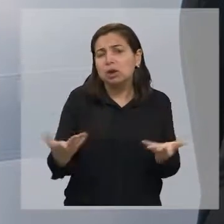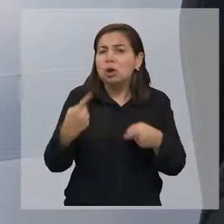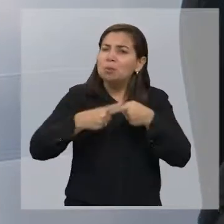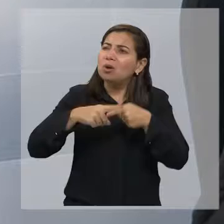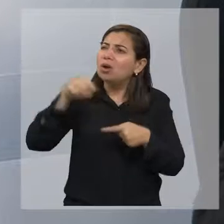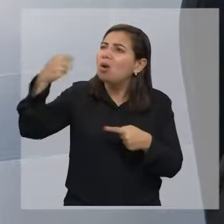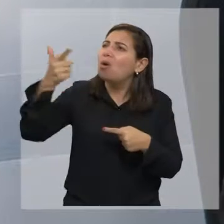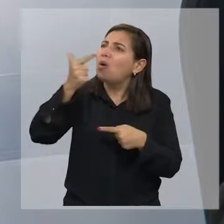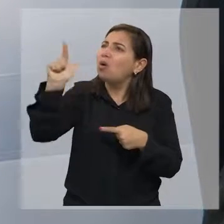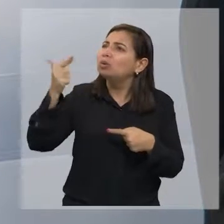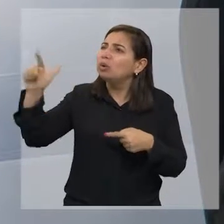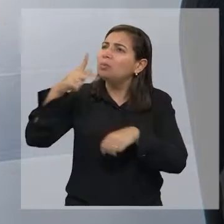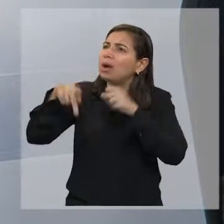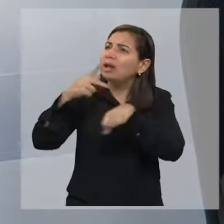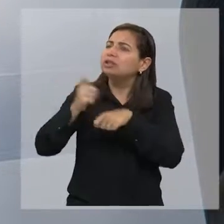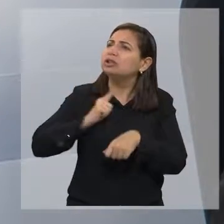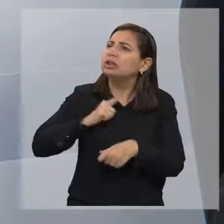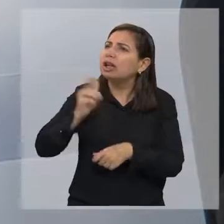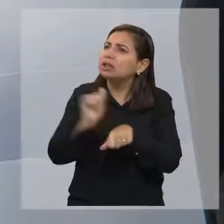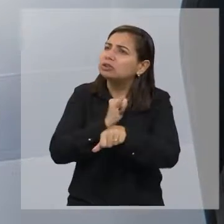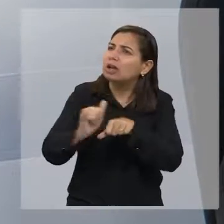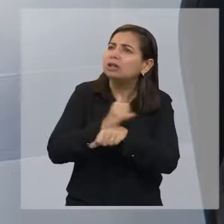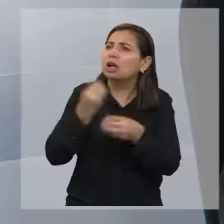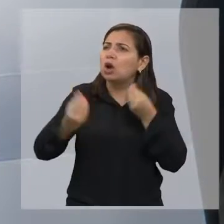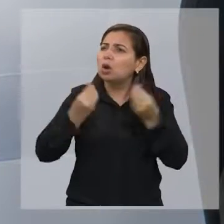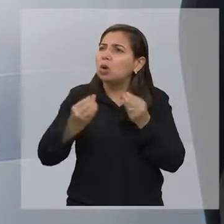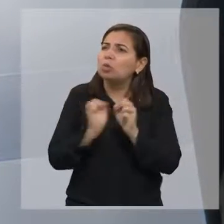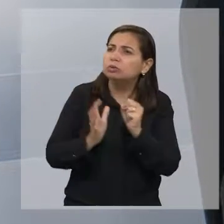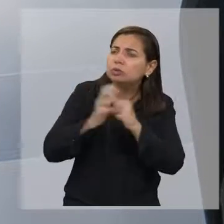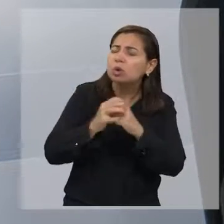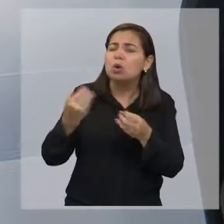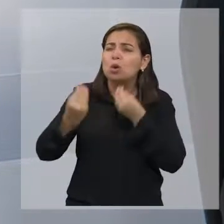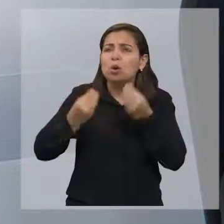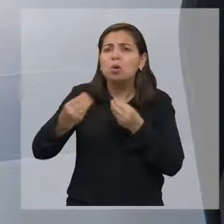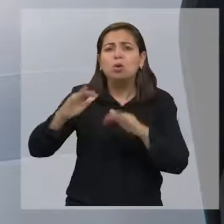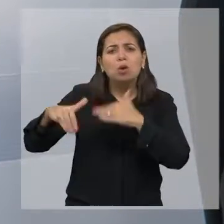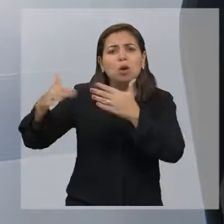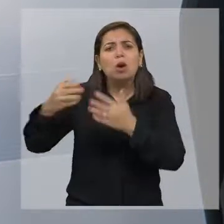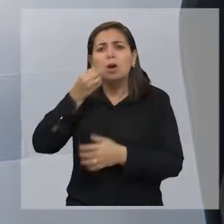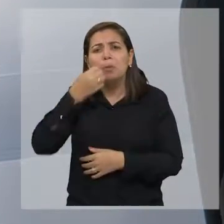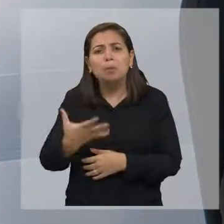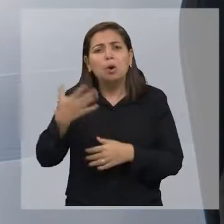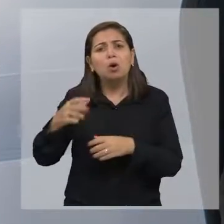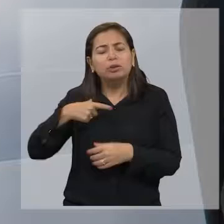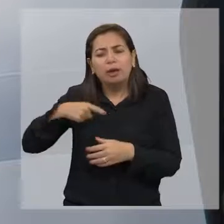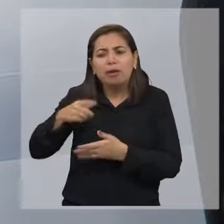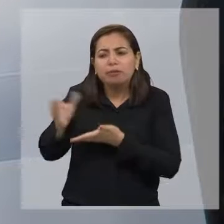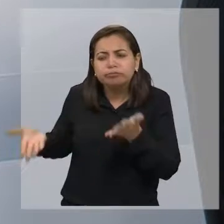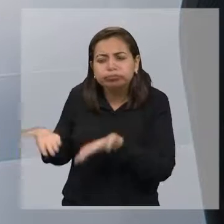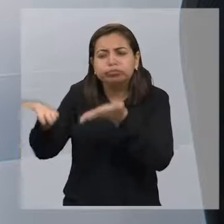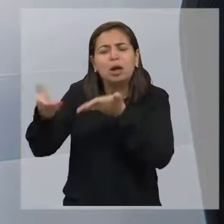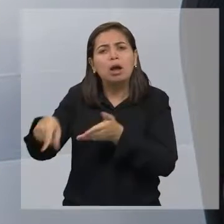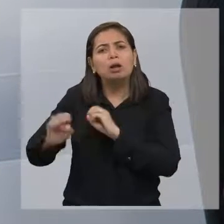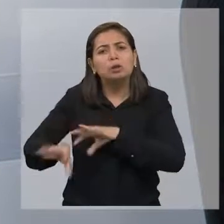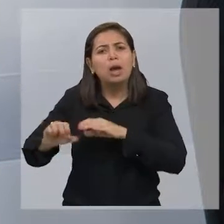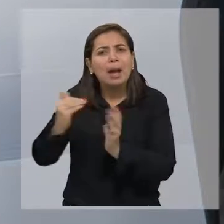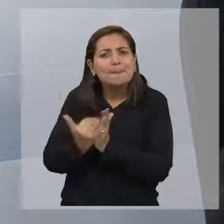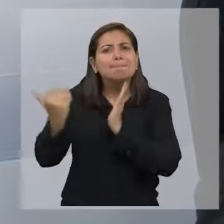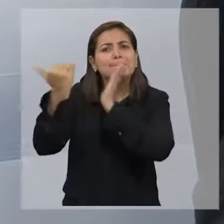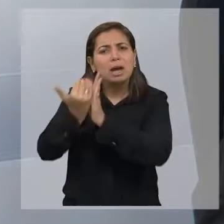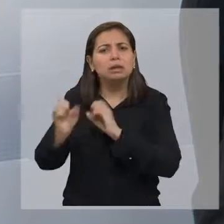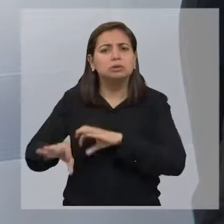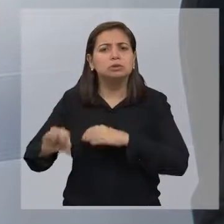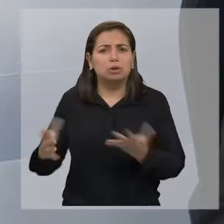alternativas de desenvolvimento, de sustentabilidade, de oportunidades, assim o fizeram a partir dos investimentos em educação, em mais educação. Então esse é